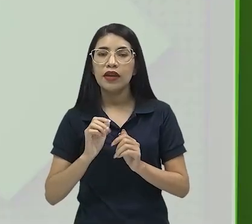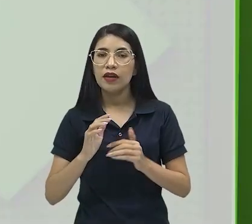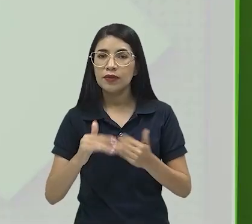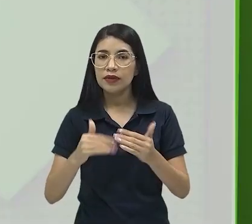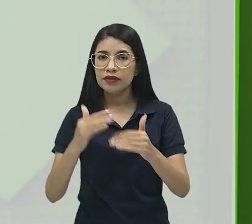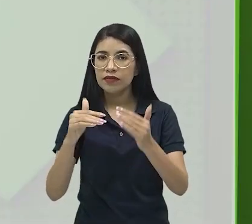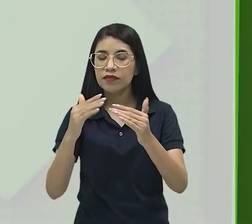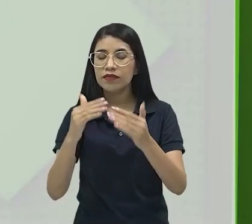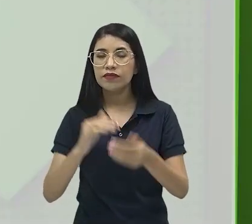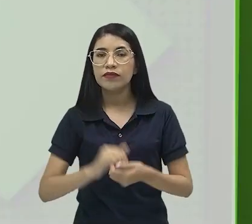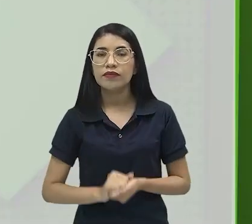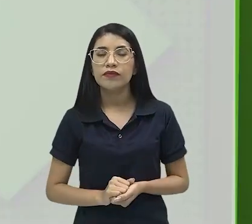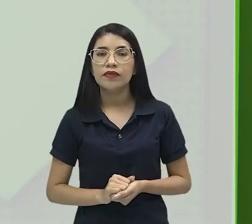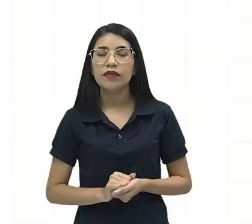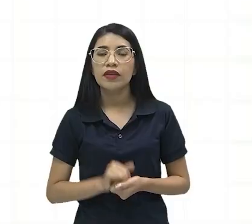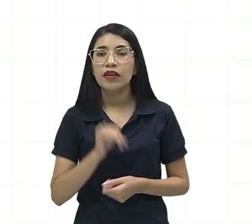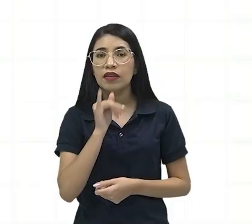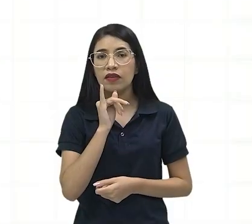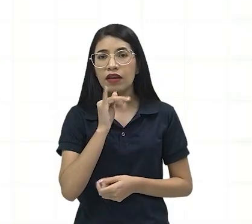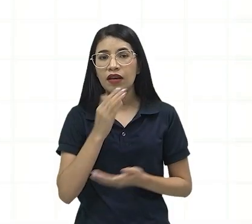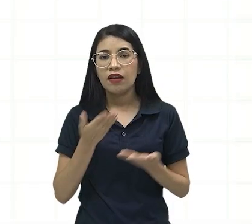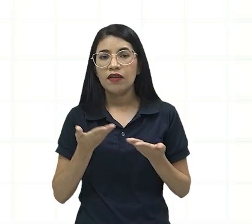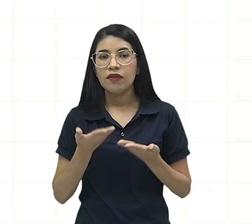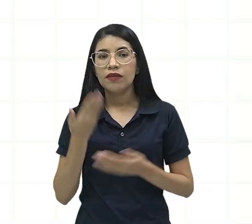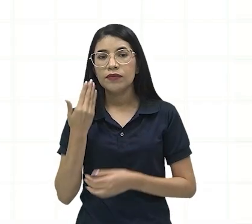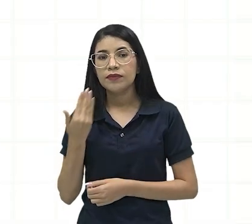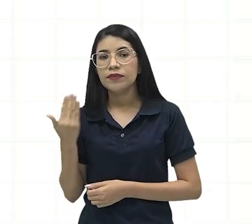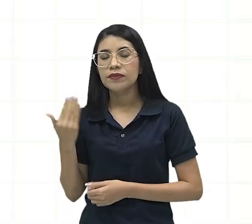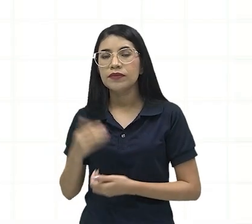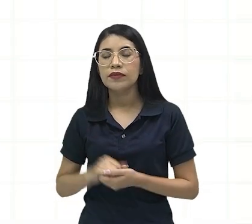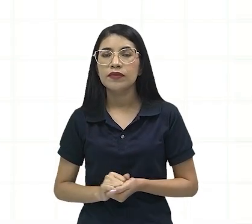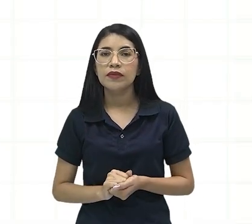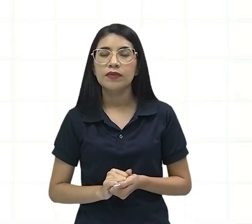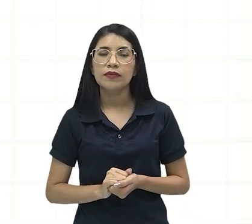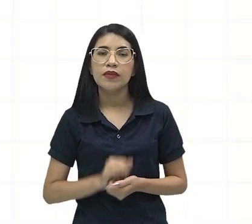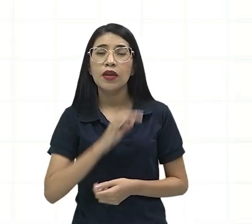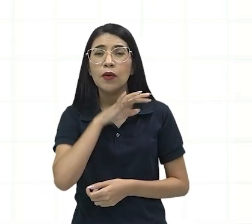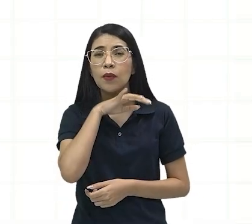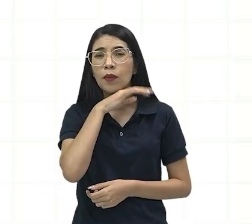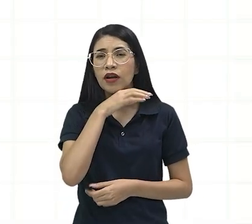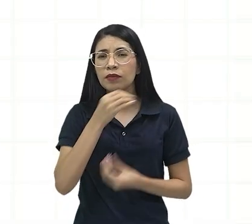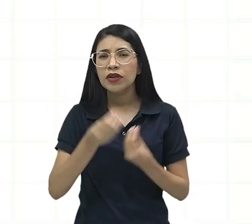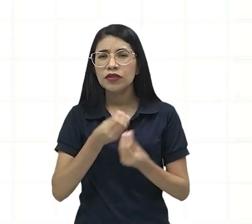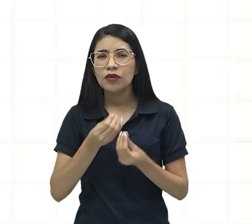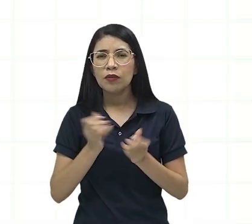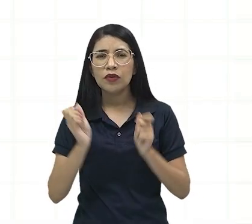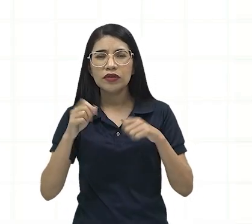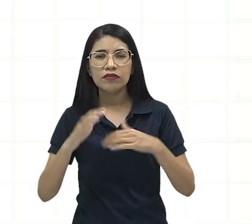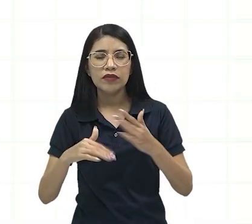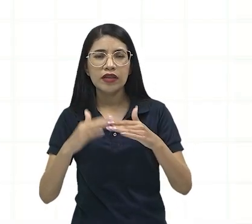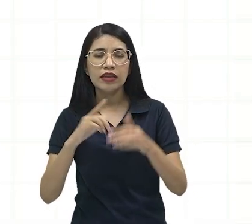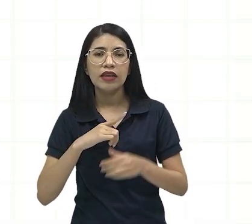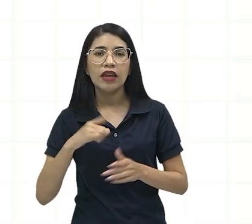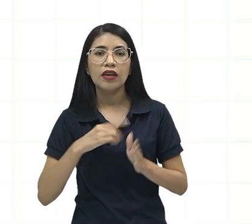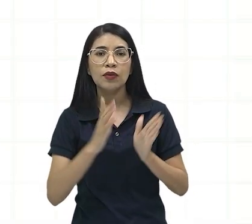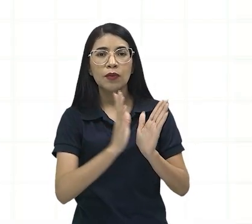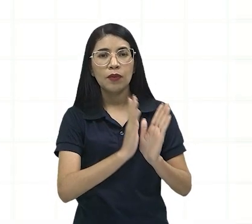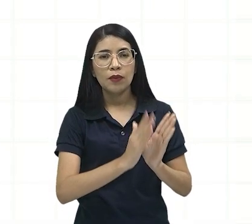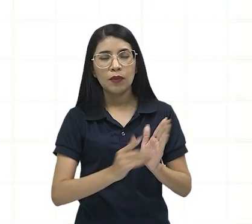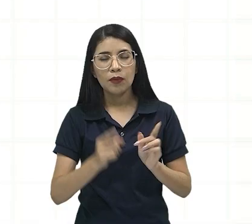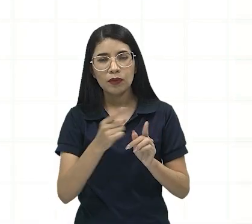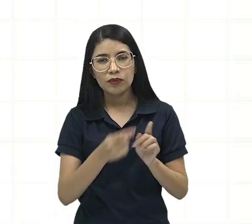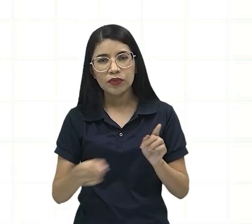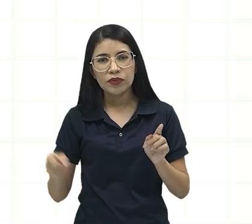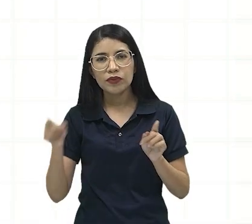desses indivíduos. Vamos ver aí que o desenvolvimento são os animais, né? Quando os animais passam por um ciclo de vida que